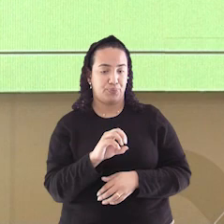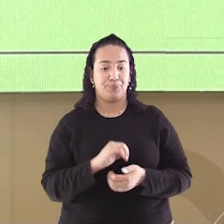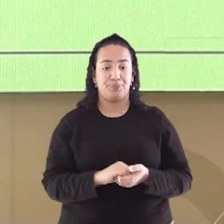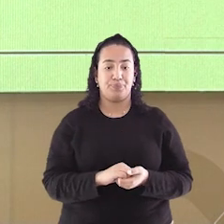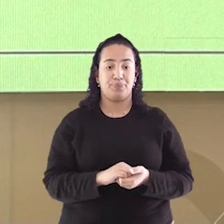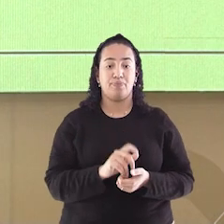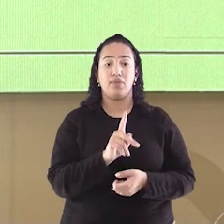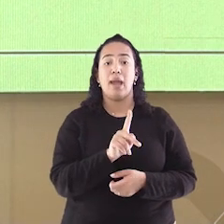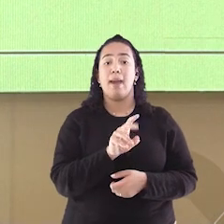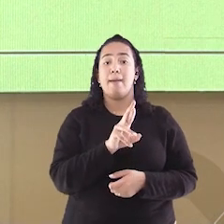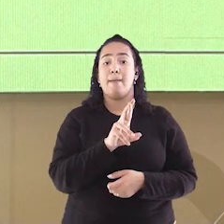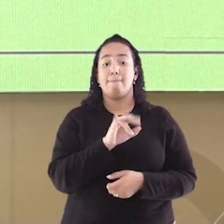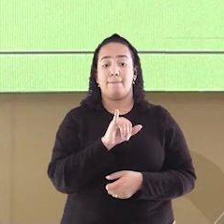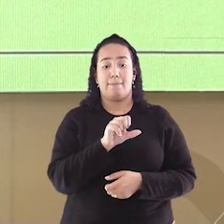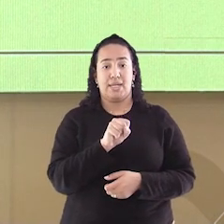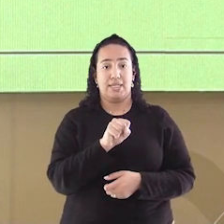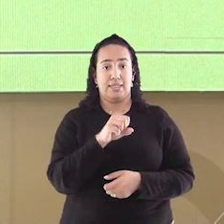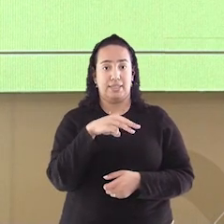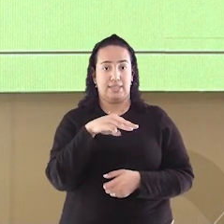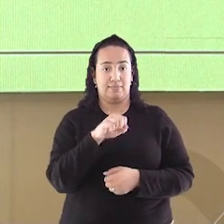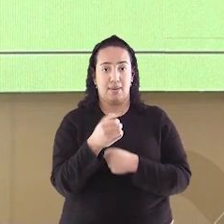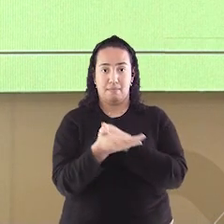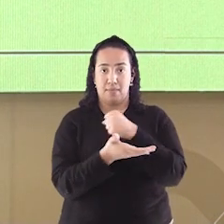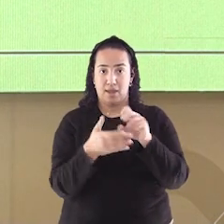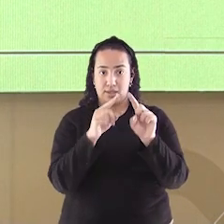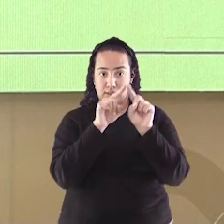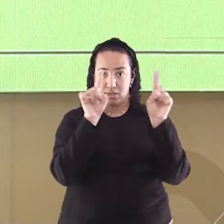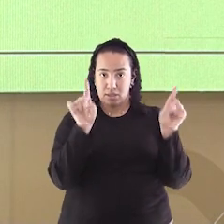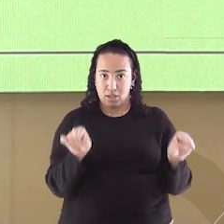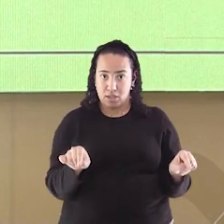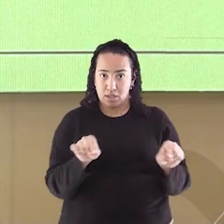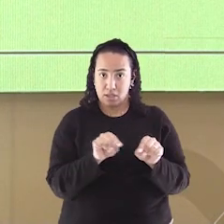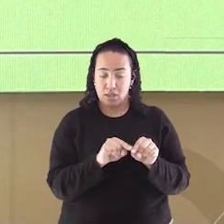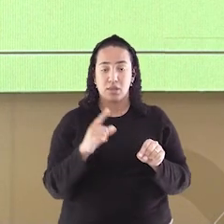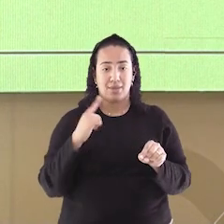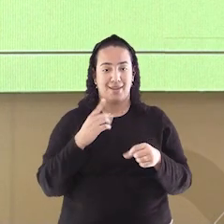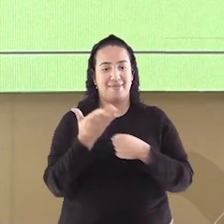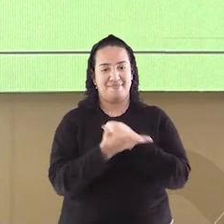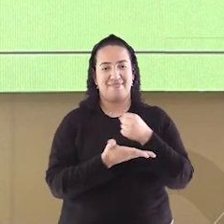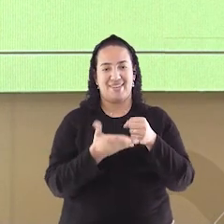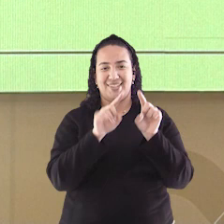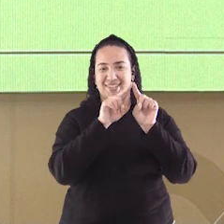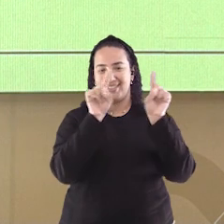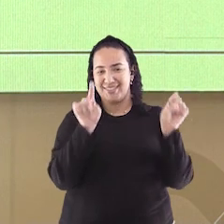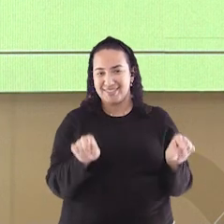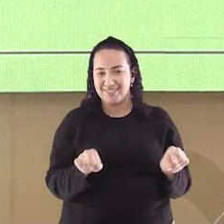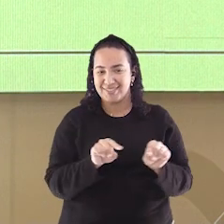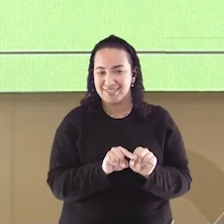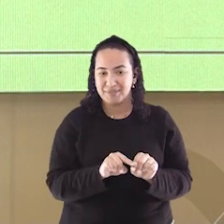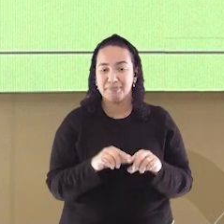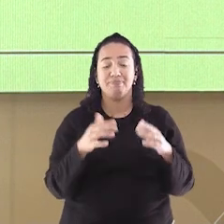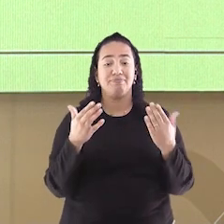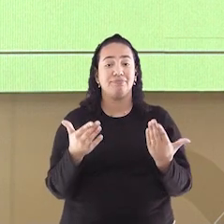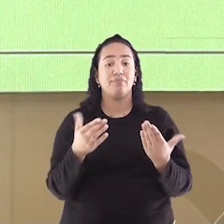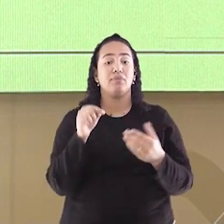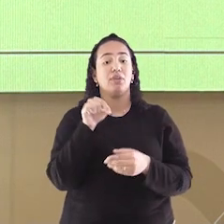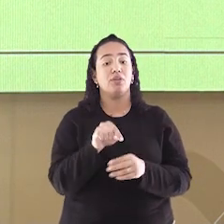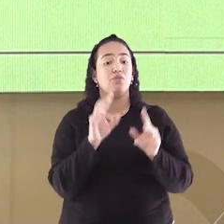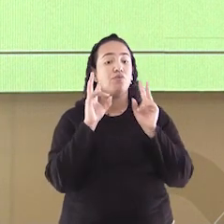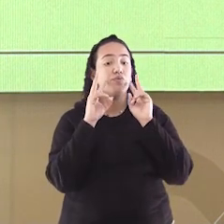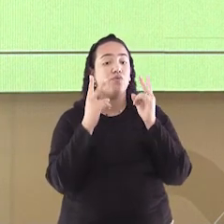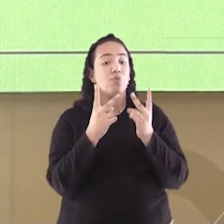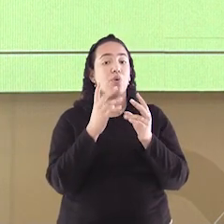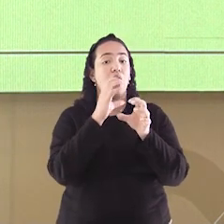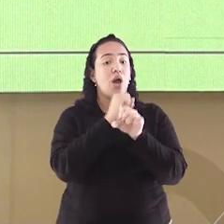quadrangular é uma figura tridimensional que possui base quadrada. Para calcular o volume de um prisma, você